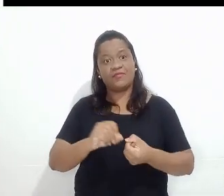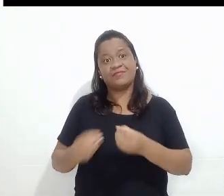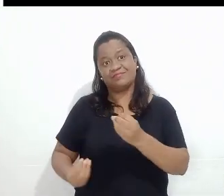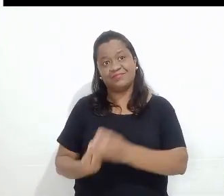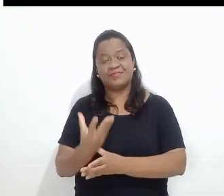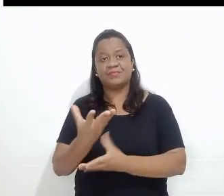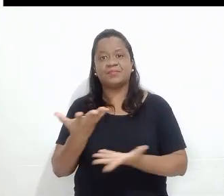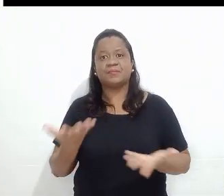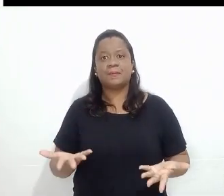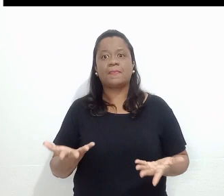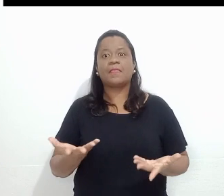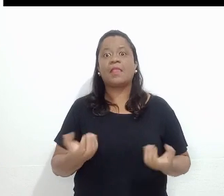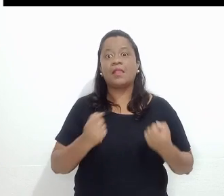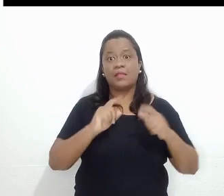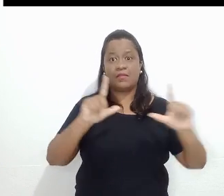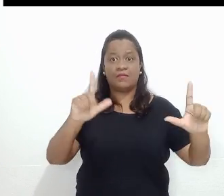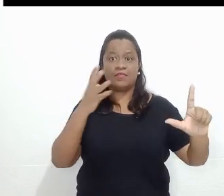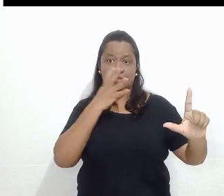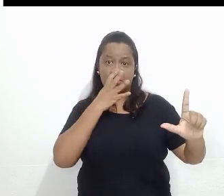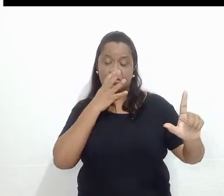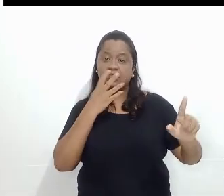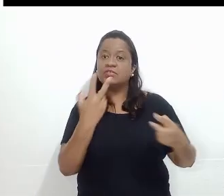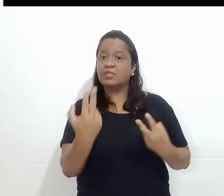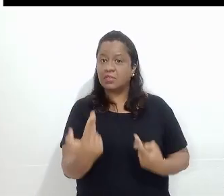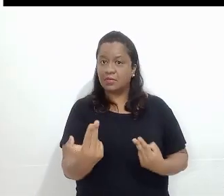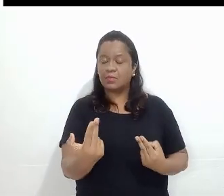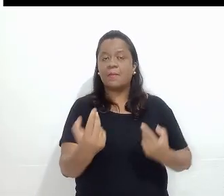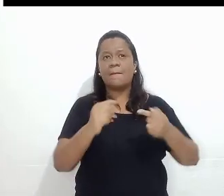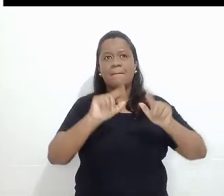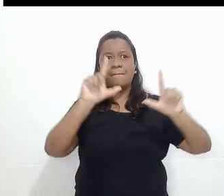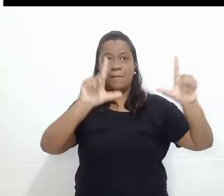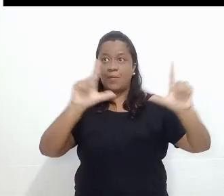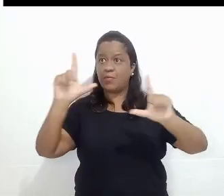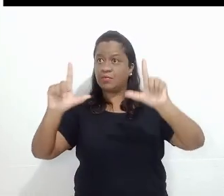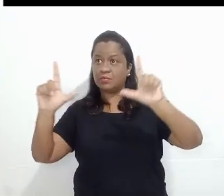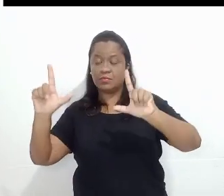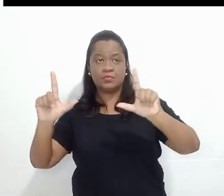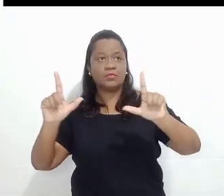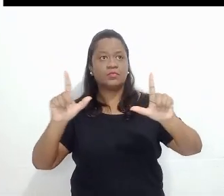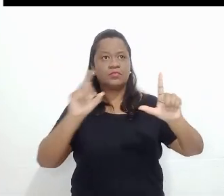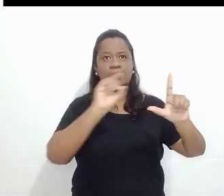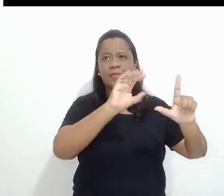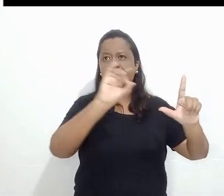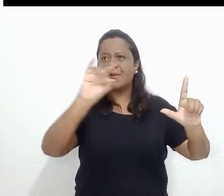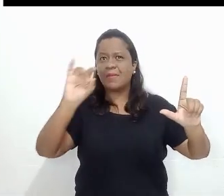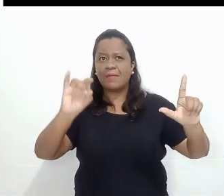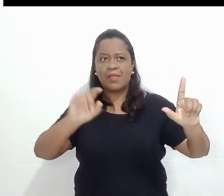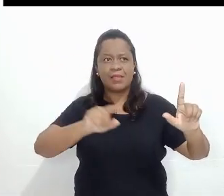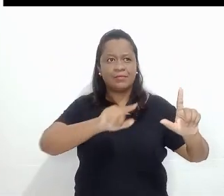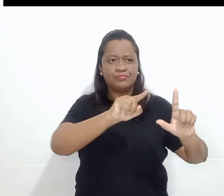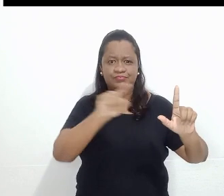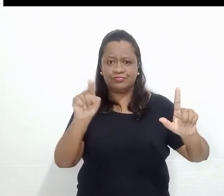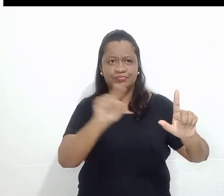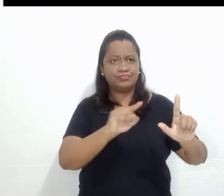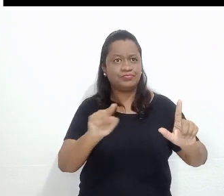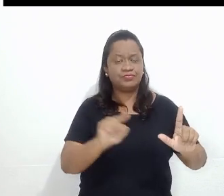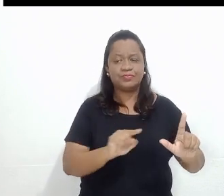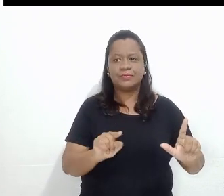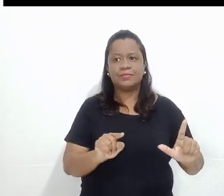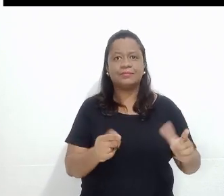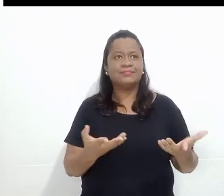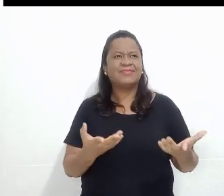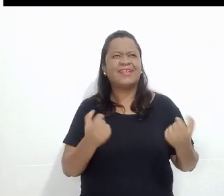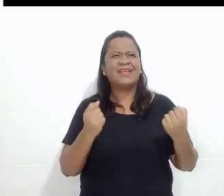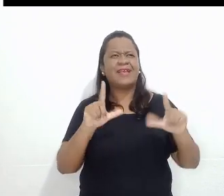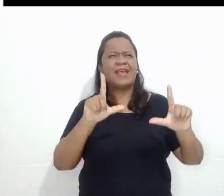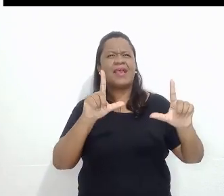mesma coisa. São monitores. Se esses monitores não estiverem super bem calibrados, o que você vai assistir não tem nada